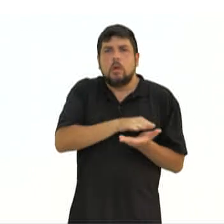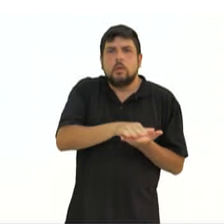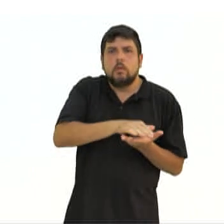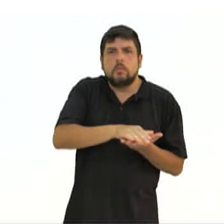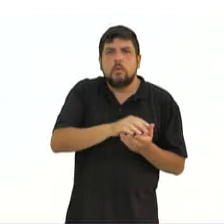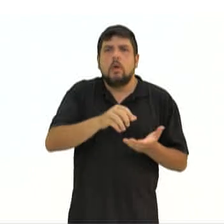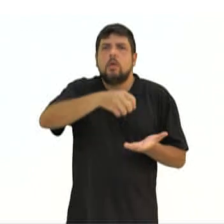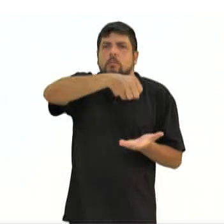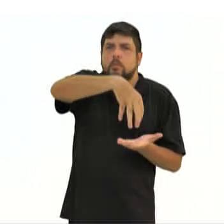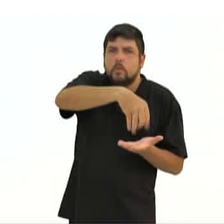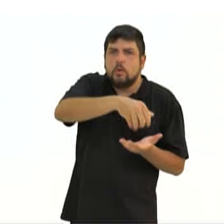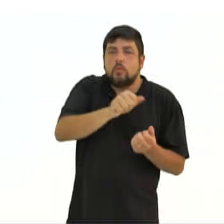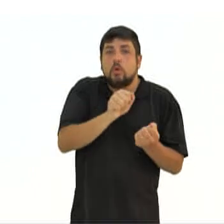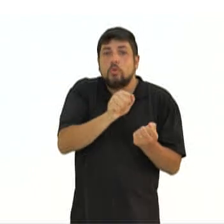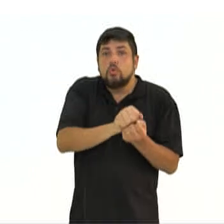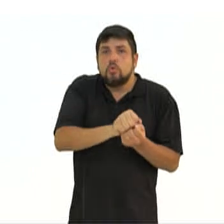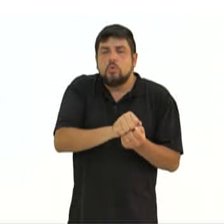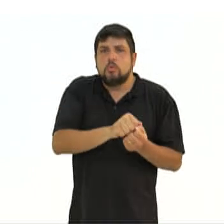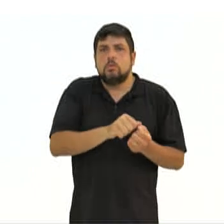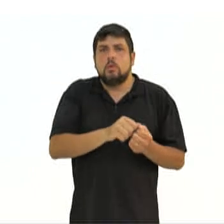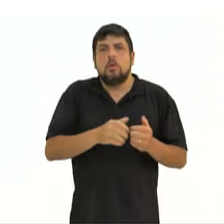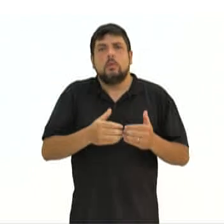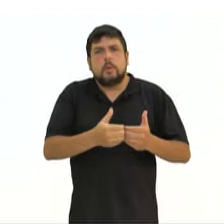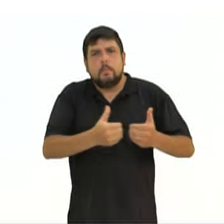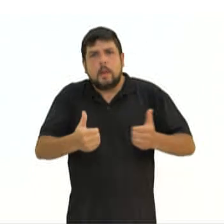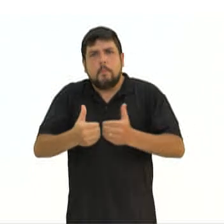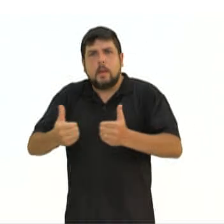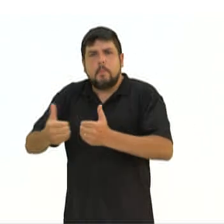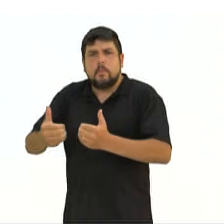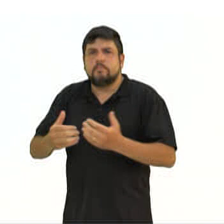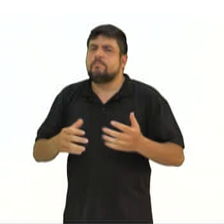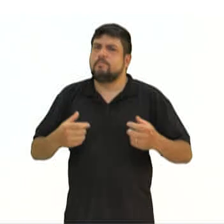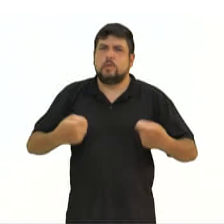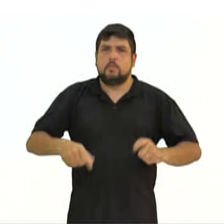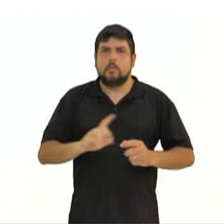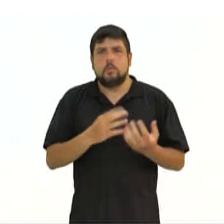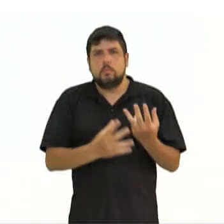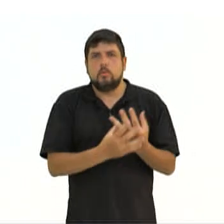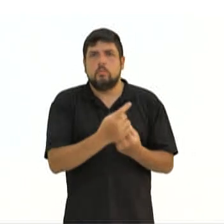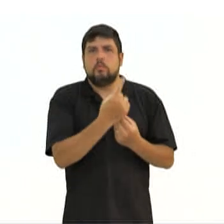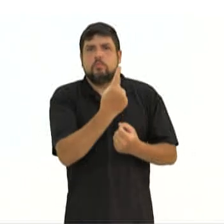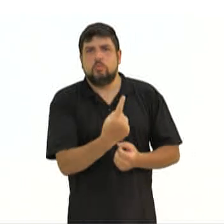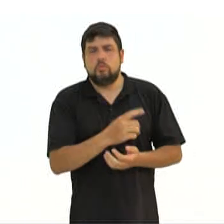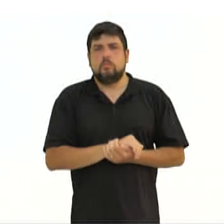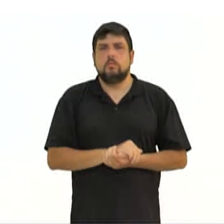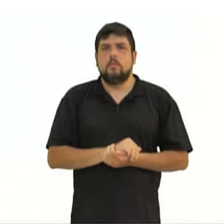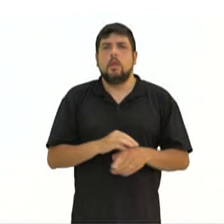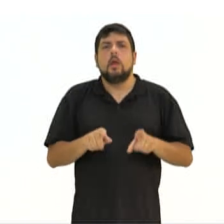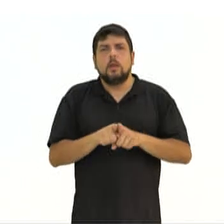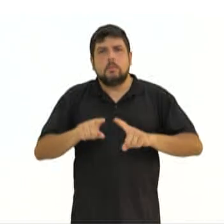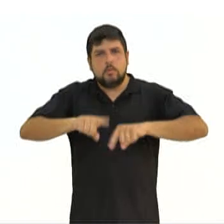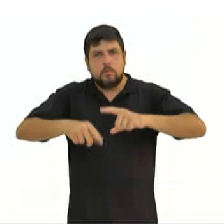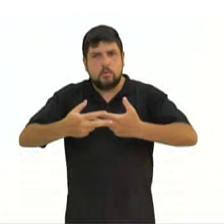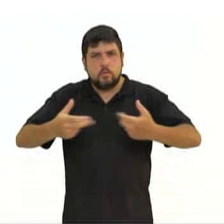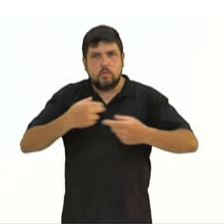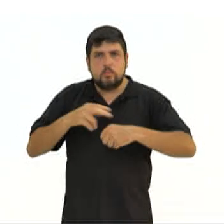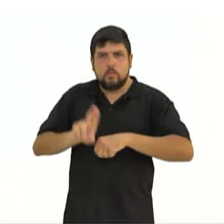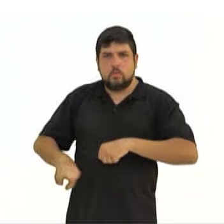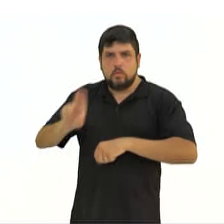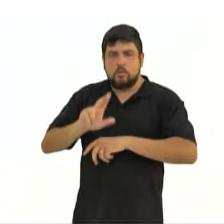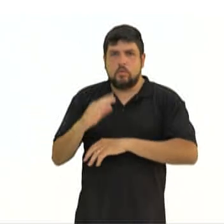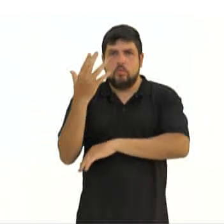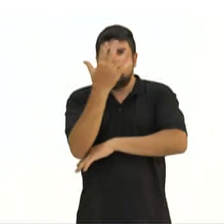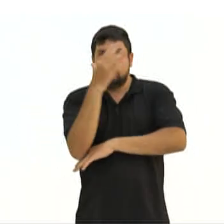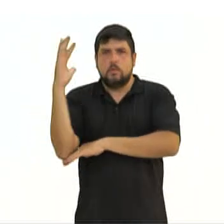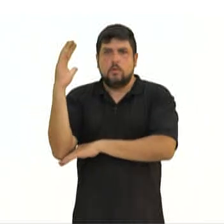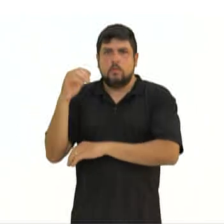menos energia do que cada aparelho usado separadamente. Também vale minimizar o uso de recursos ligados ao ambiente. Para quem